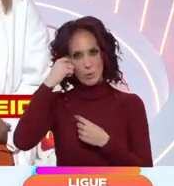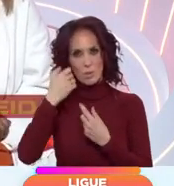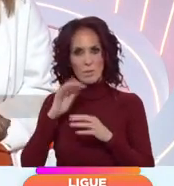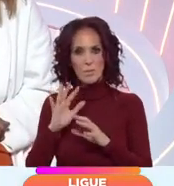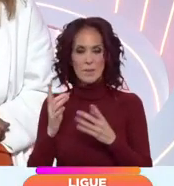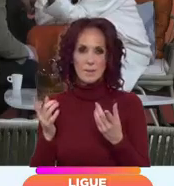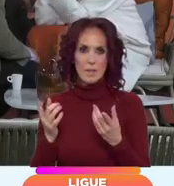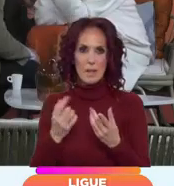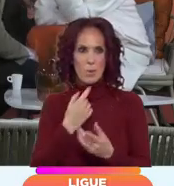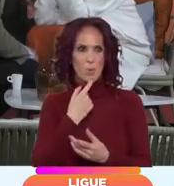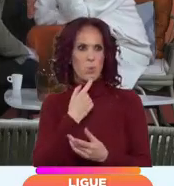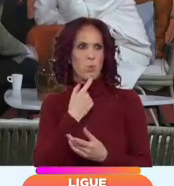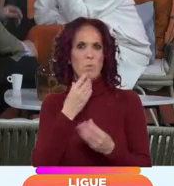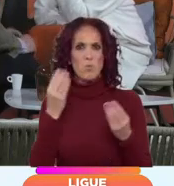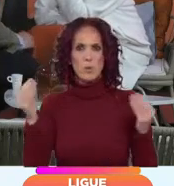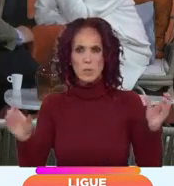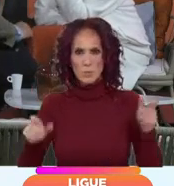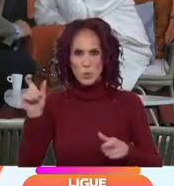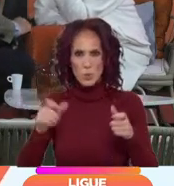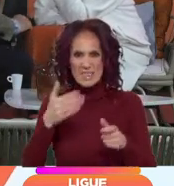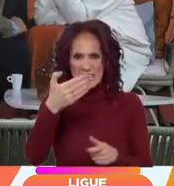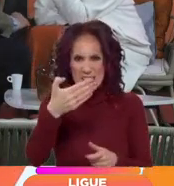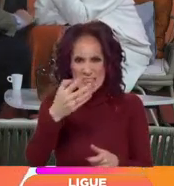que tanta gente